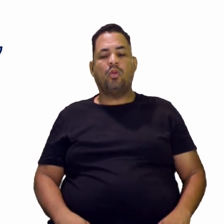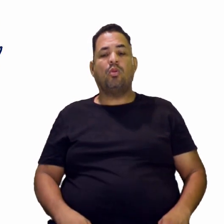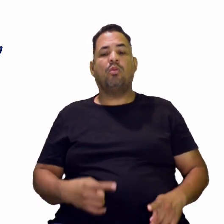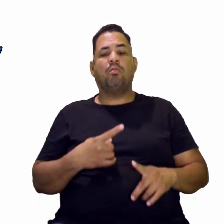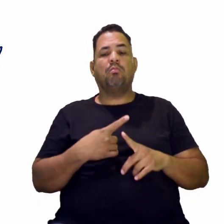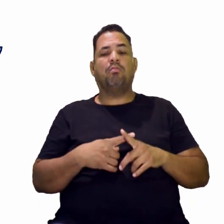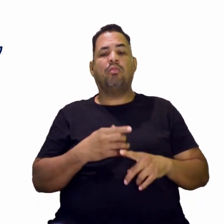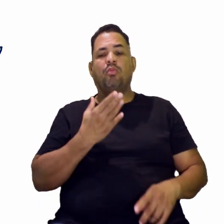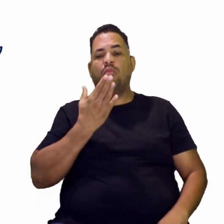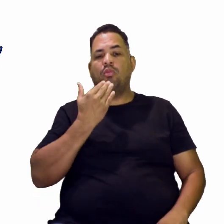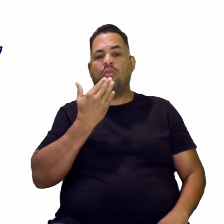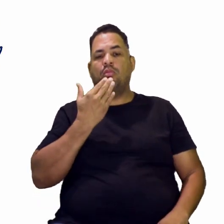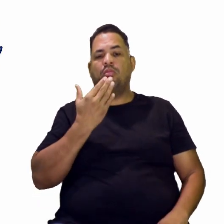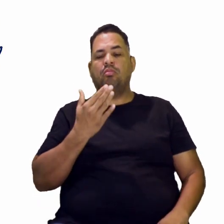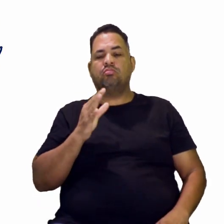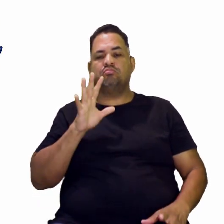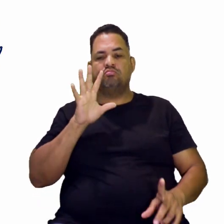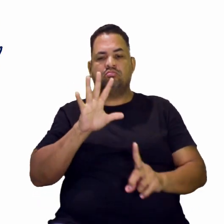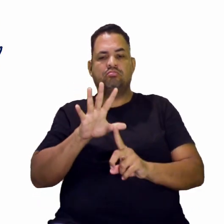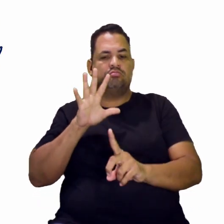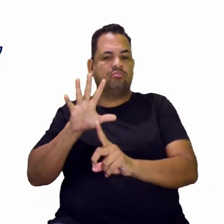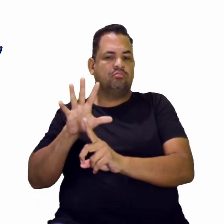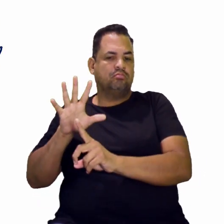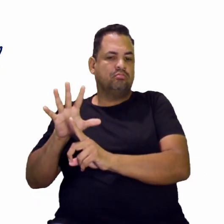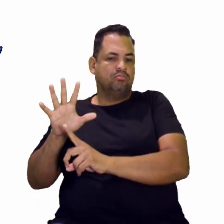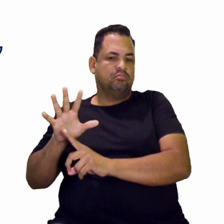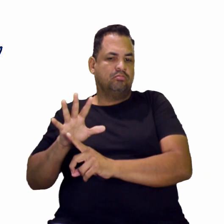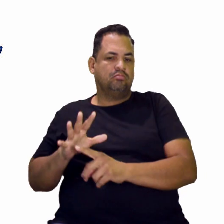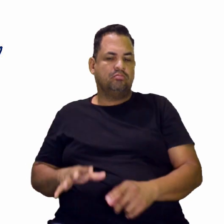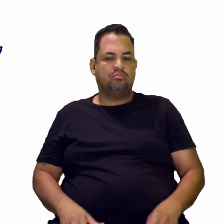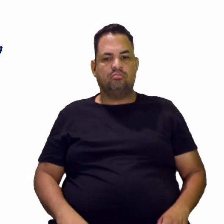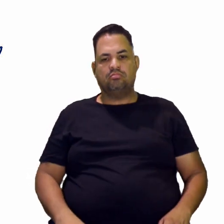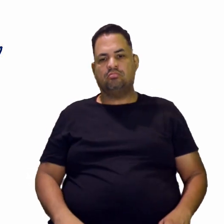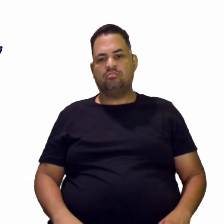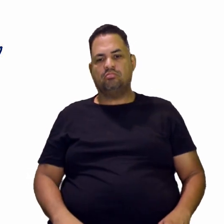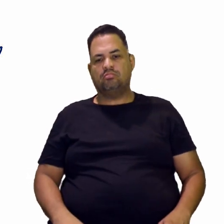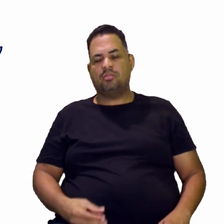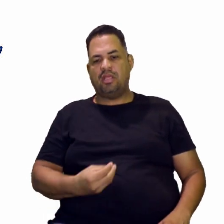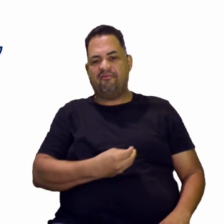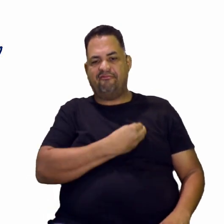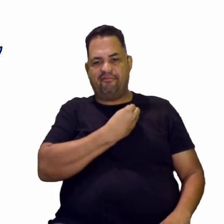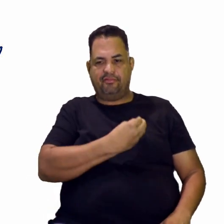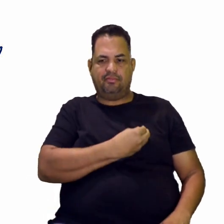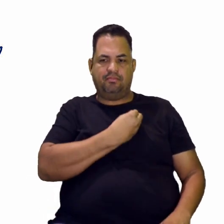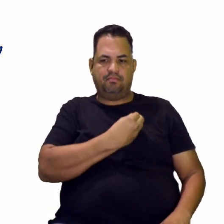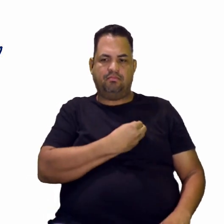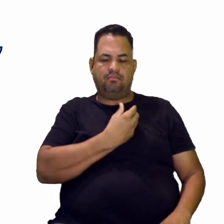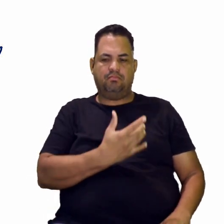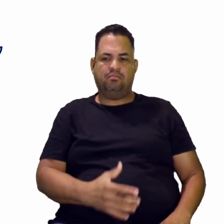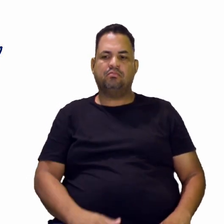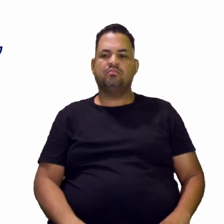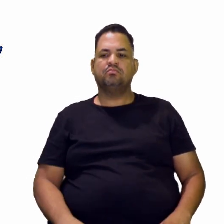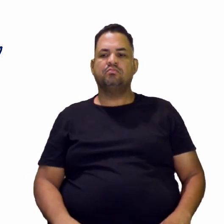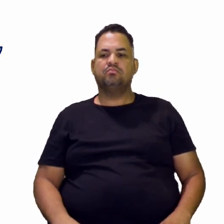comida. Que vai afetar o quê? A